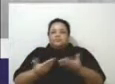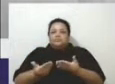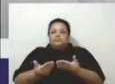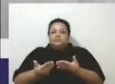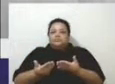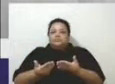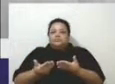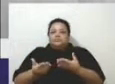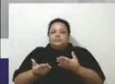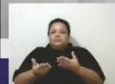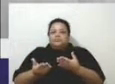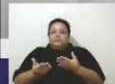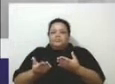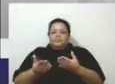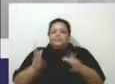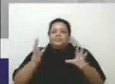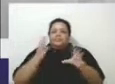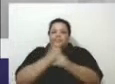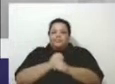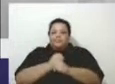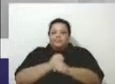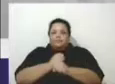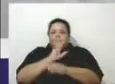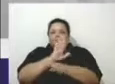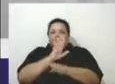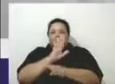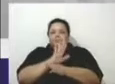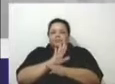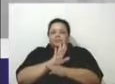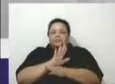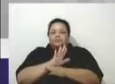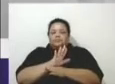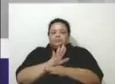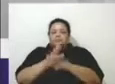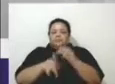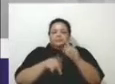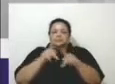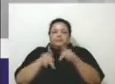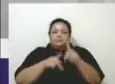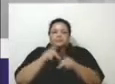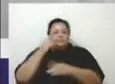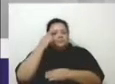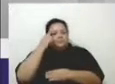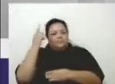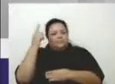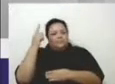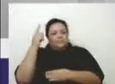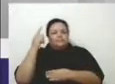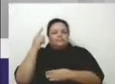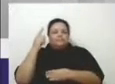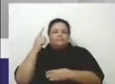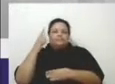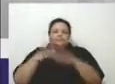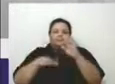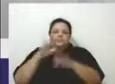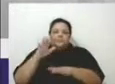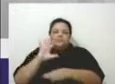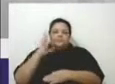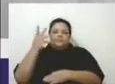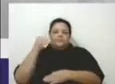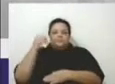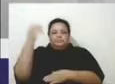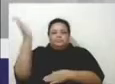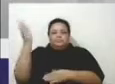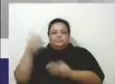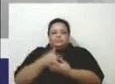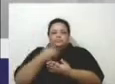agregar agregar coisas ao município trazer ideias que às vezes a gente vê fora de Botucatu como eh vários